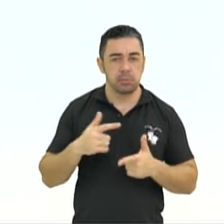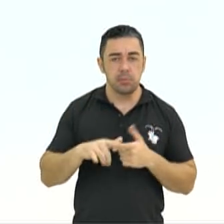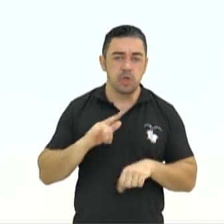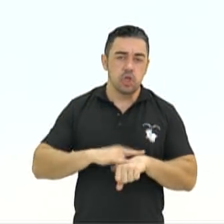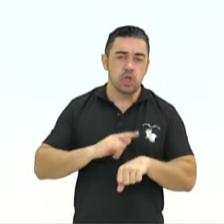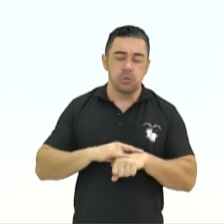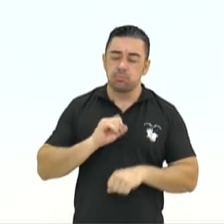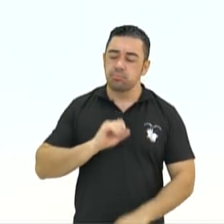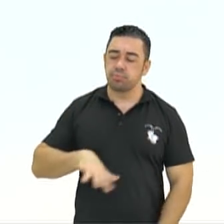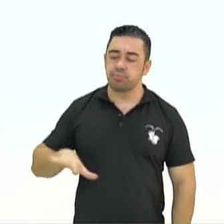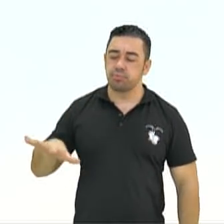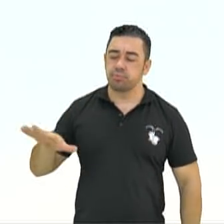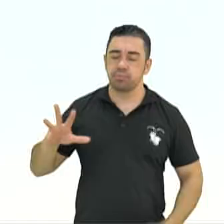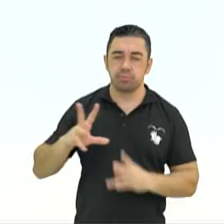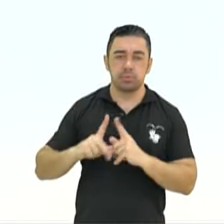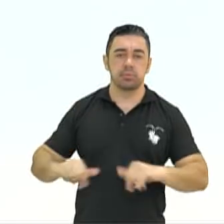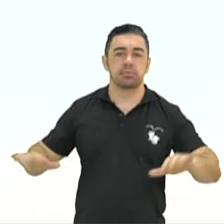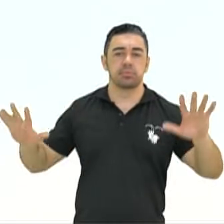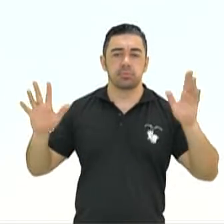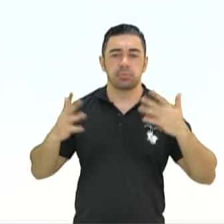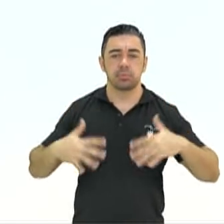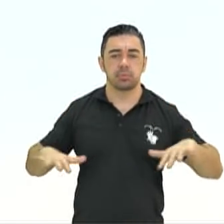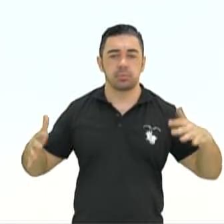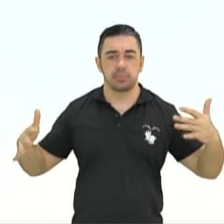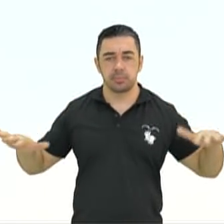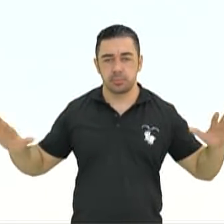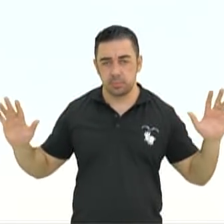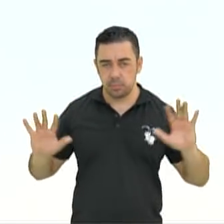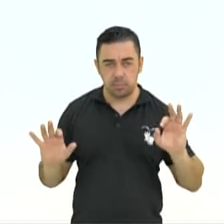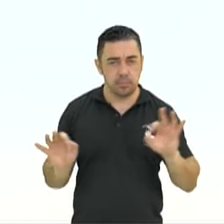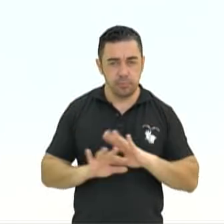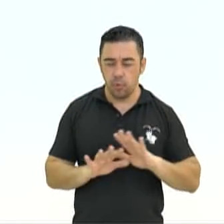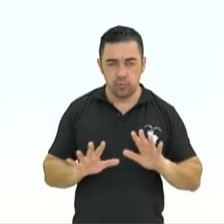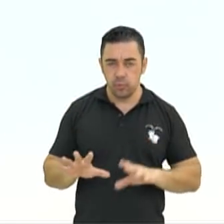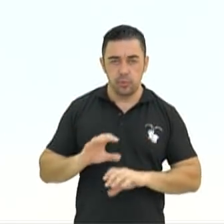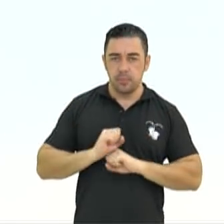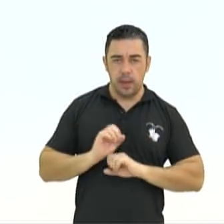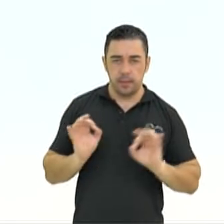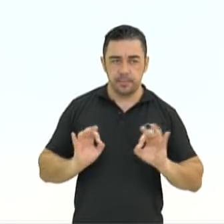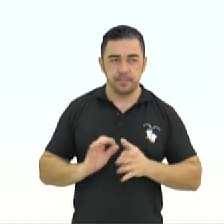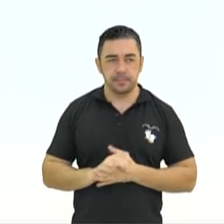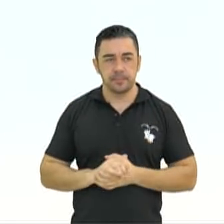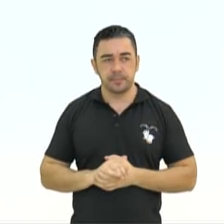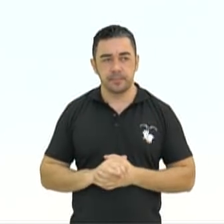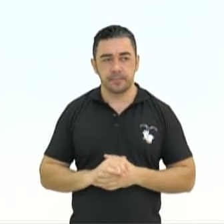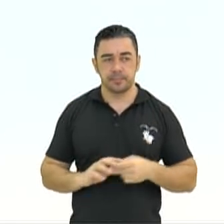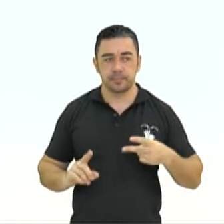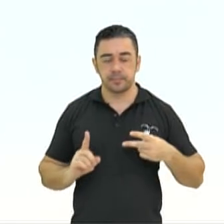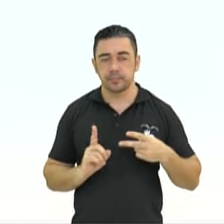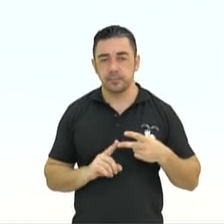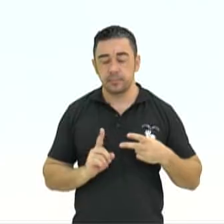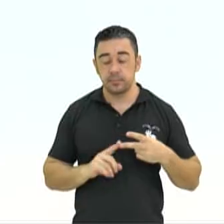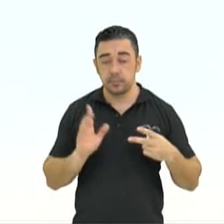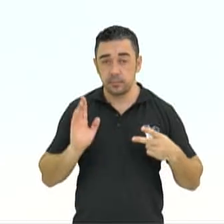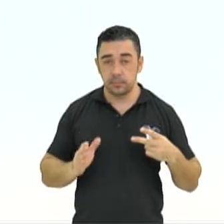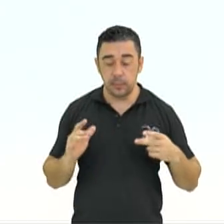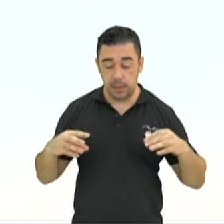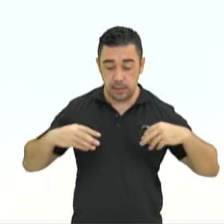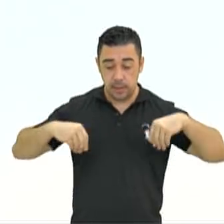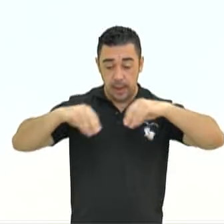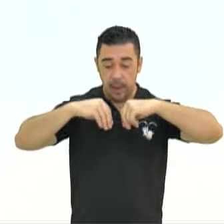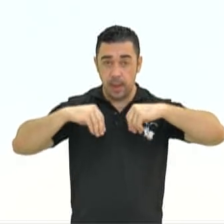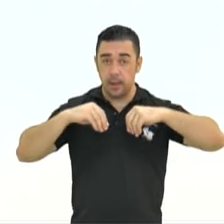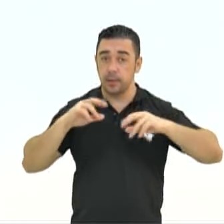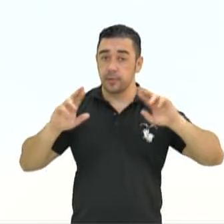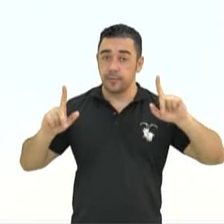urina dele a amônia, vai para longe, não vai ficar perto dele e não vai ser intoxicado, tá? Os animais, quando ele vem para a terra, aí já